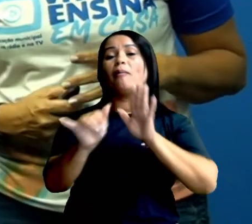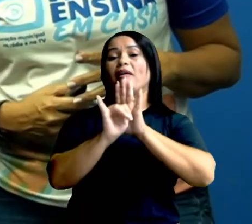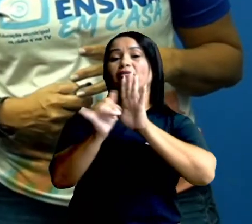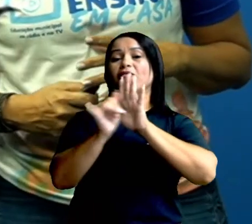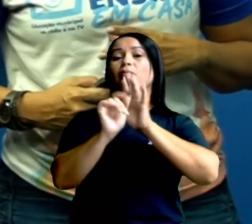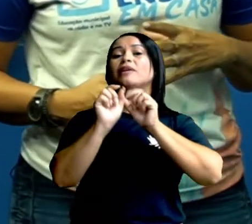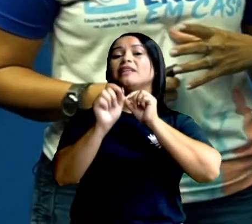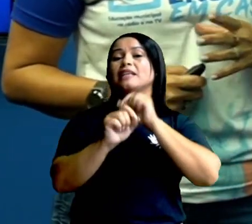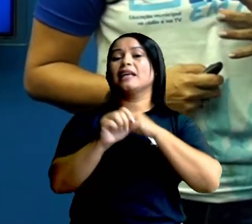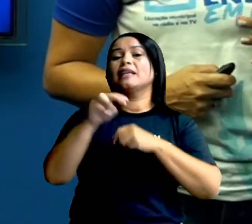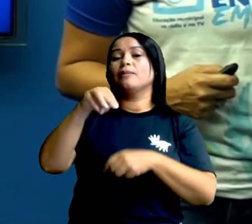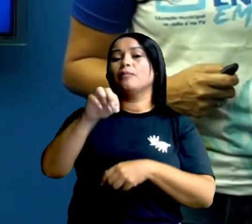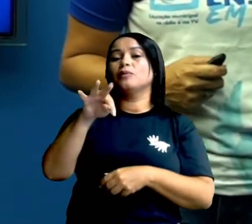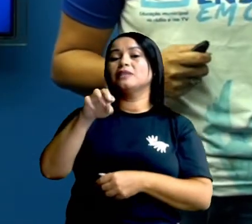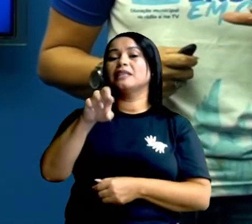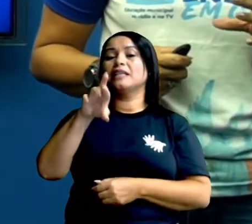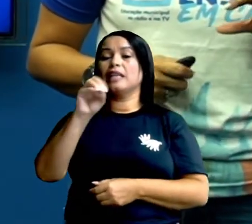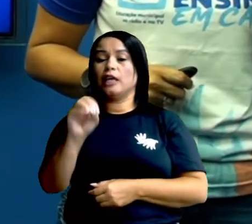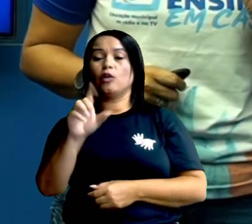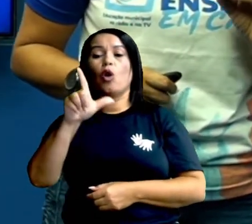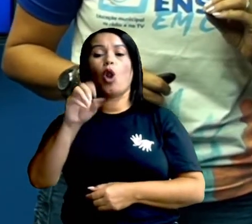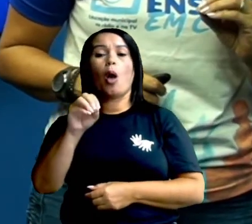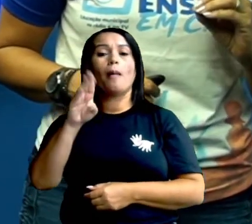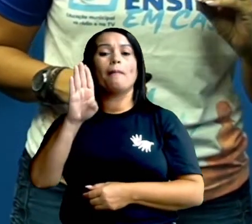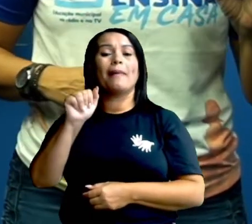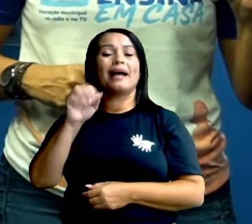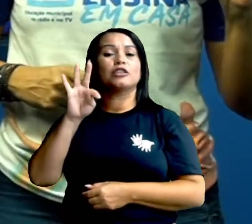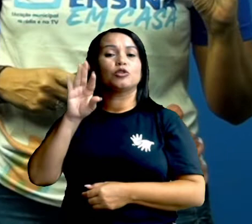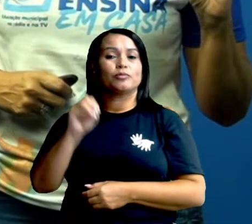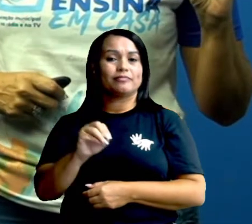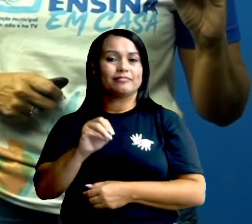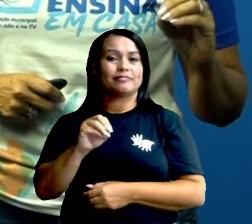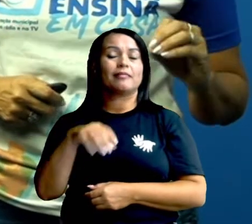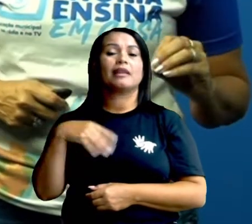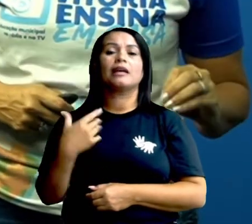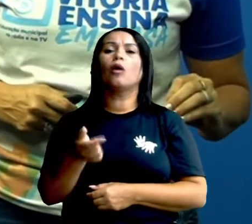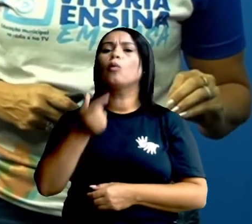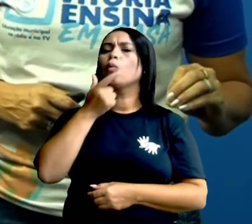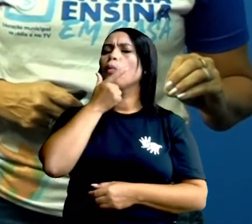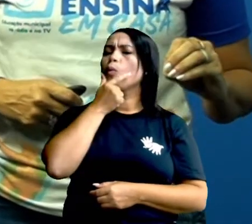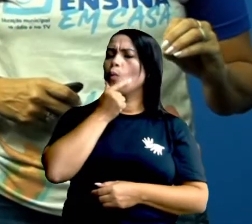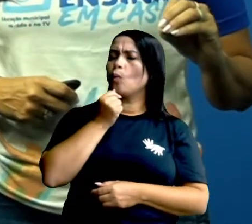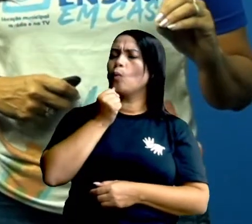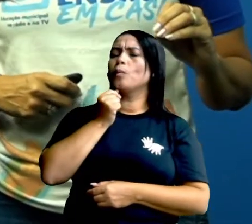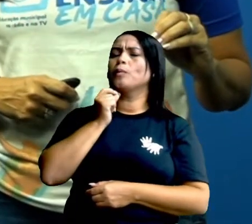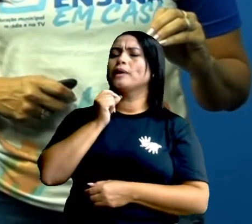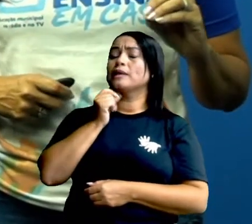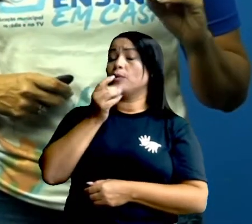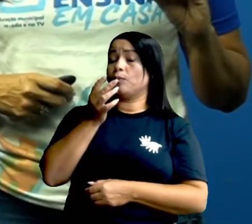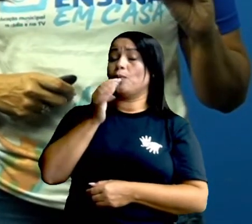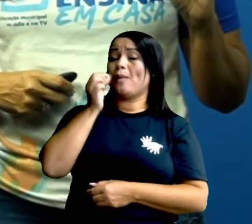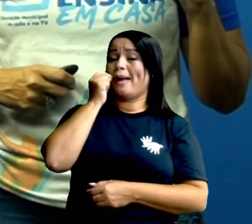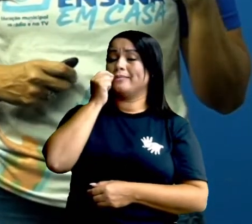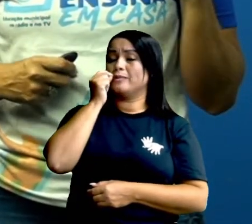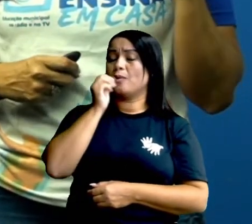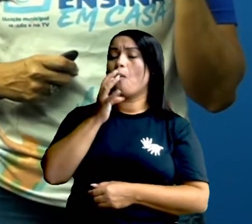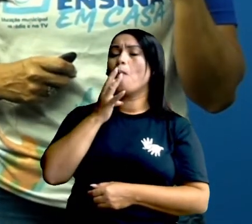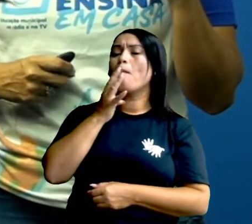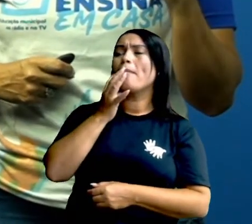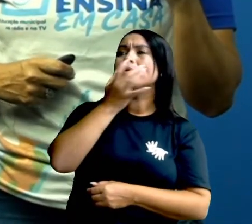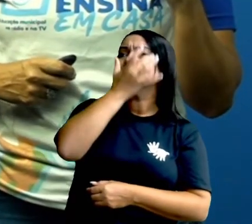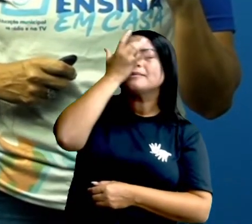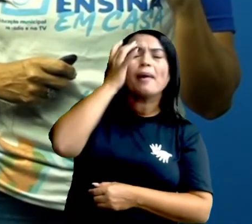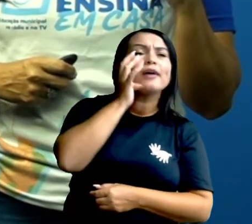Lobato. Essa fábula trata de um ratinho que saiu para conhecer o mundo. E aí, quando ele chegou lá